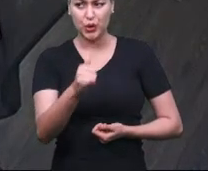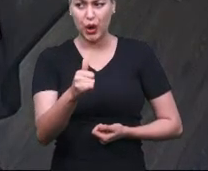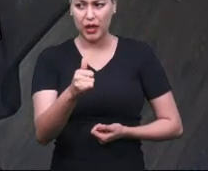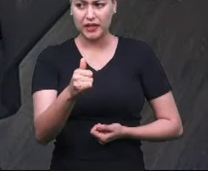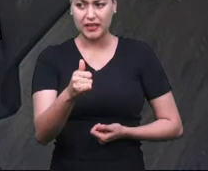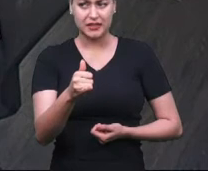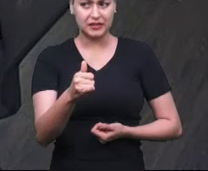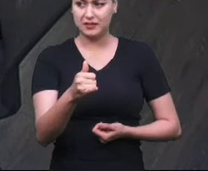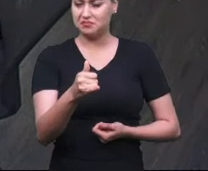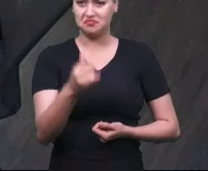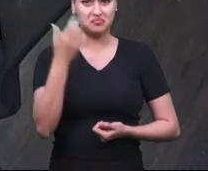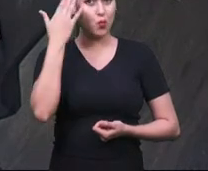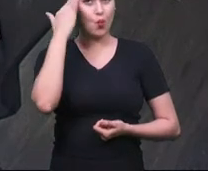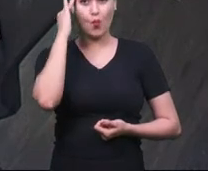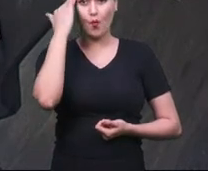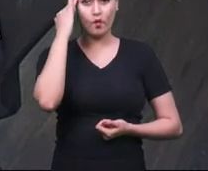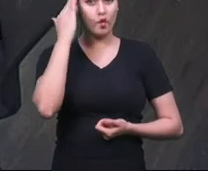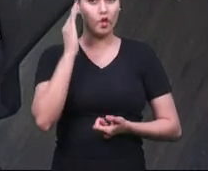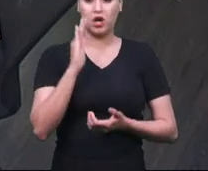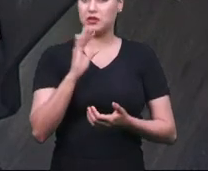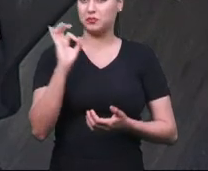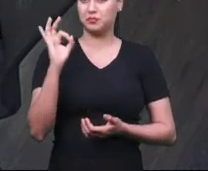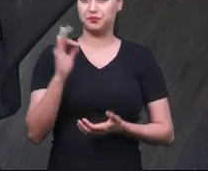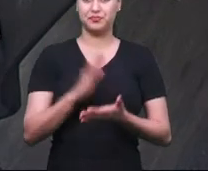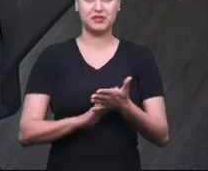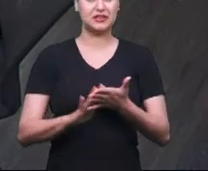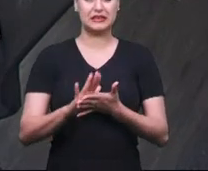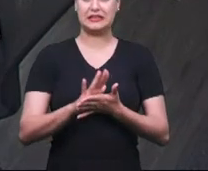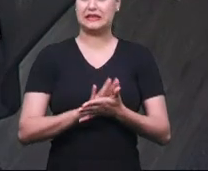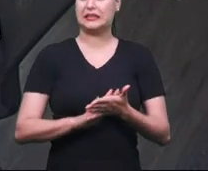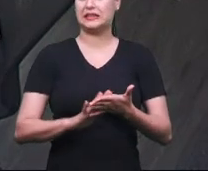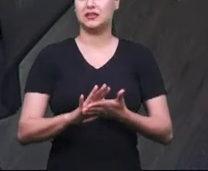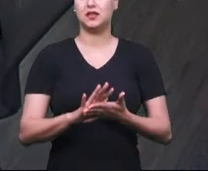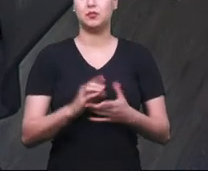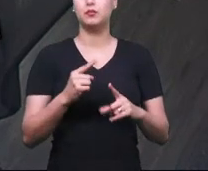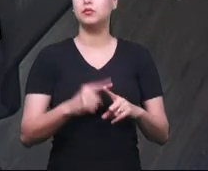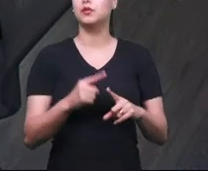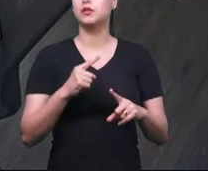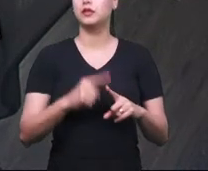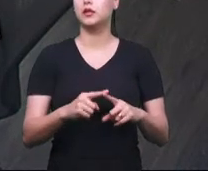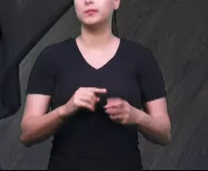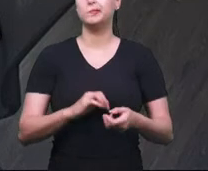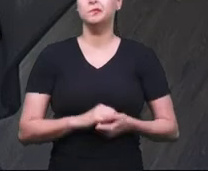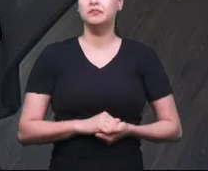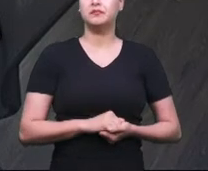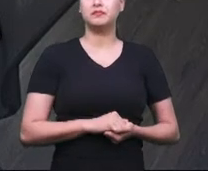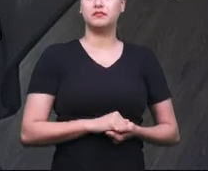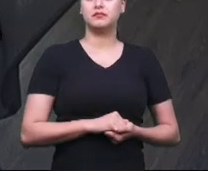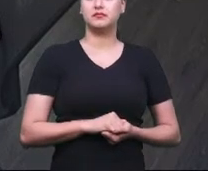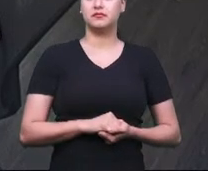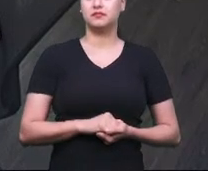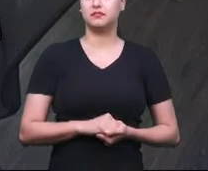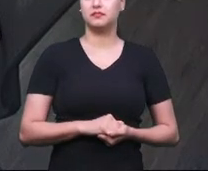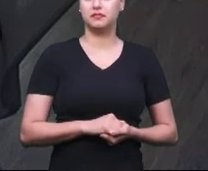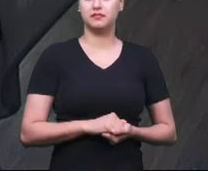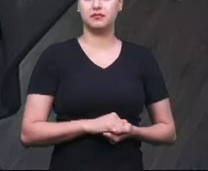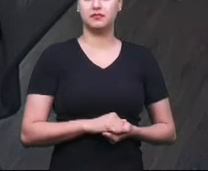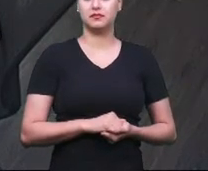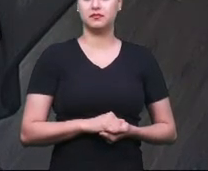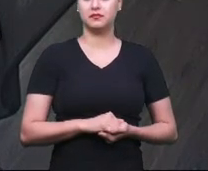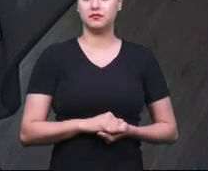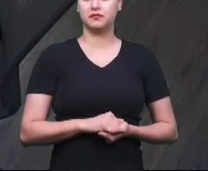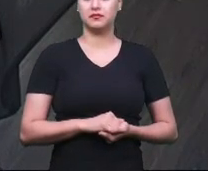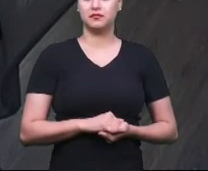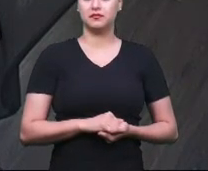teve o discernimento direito disso aí, né? Ele não teve o discernimento de sair